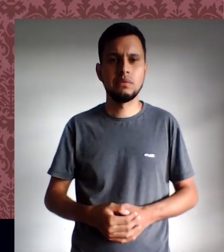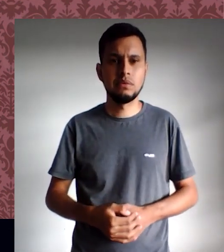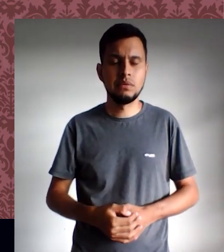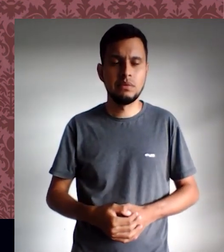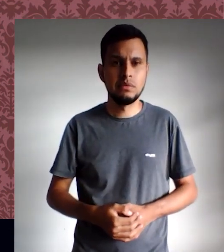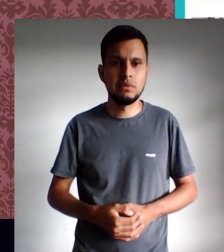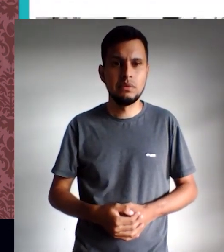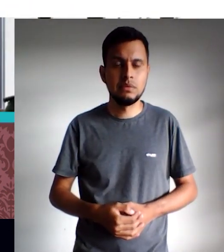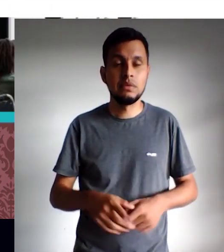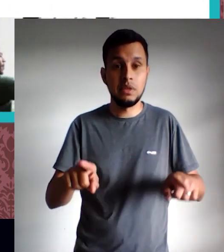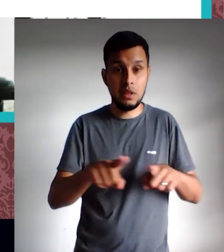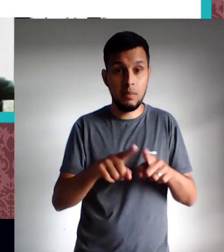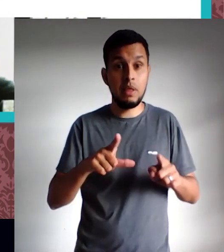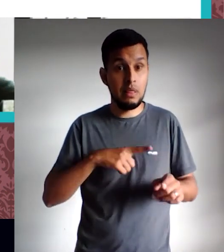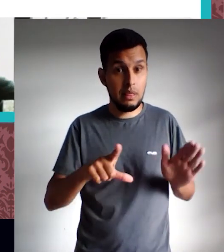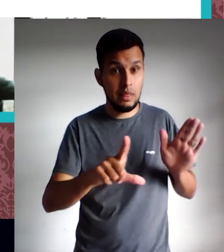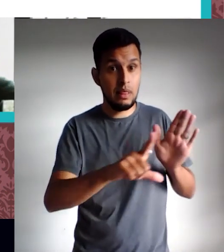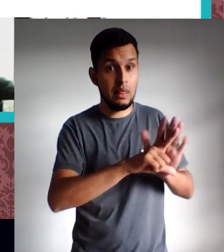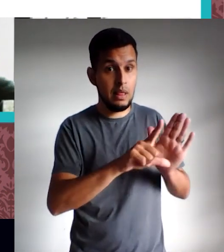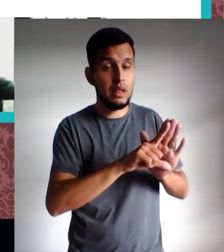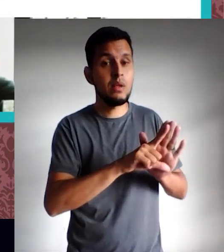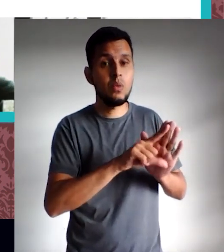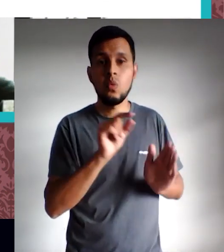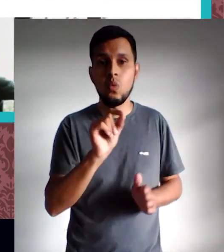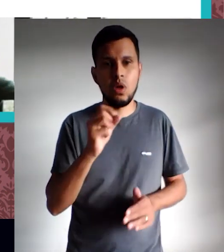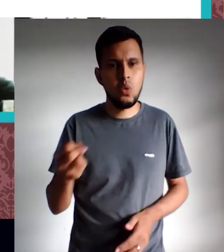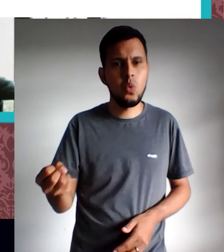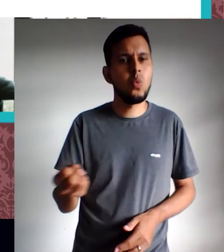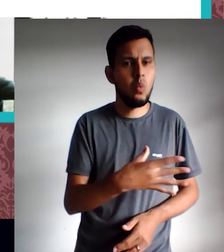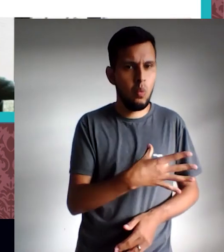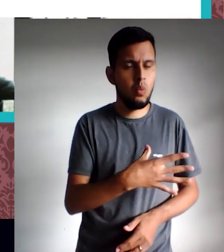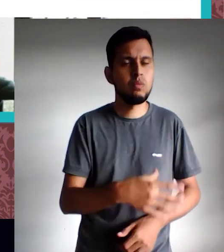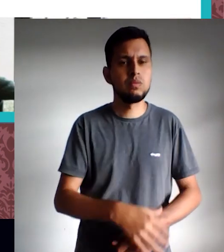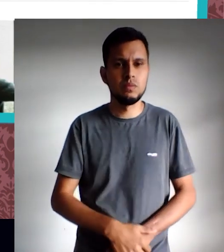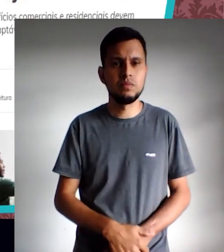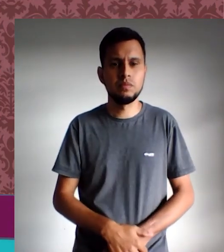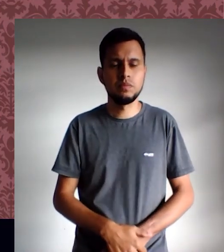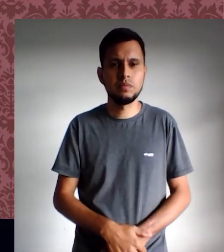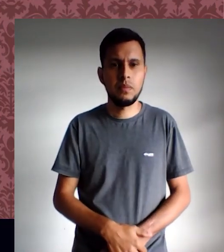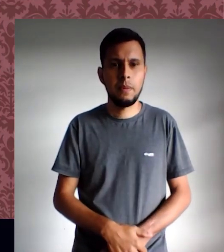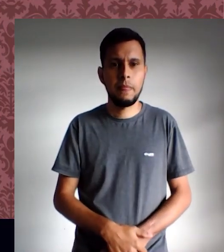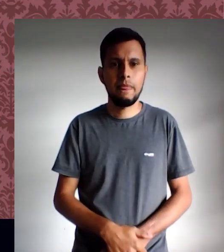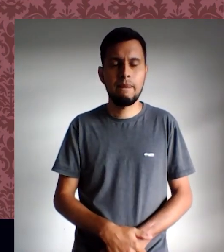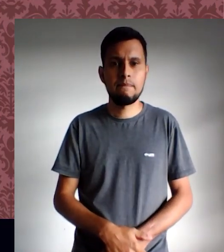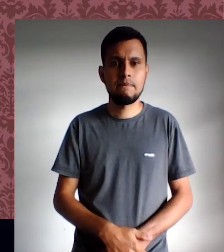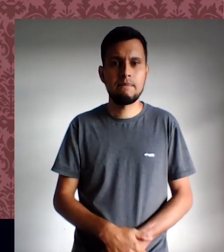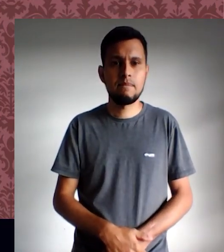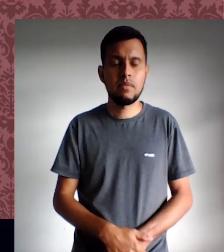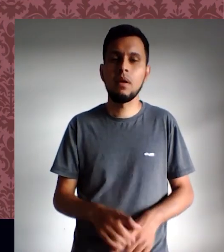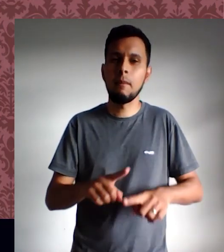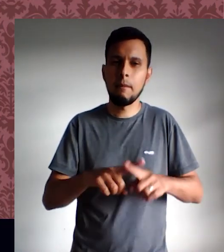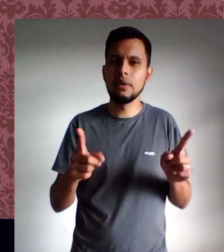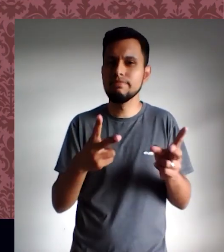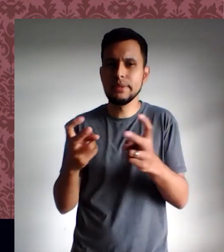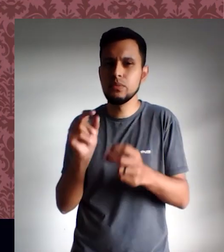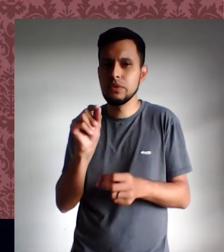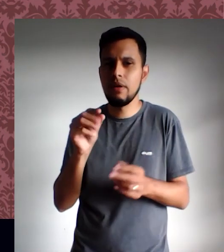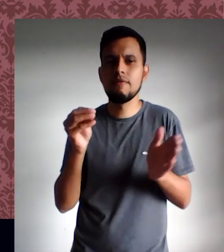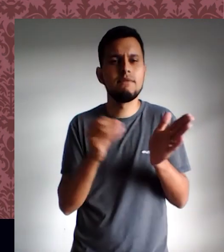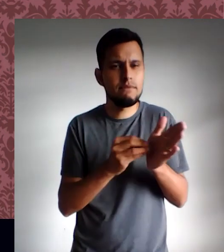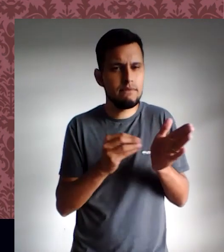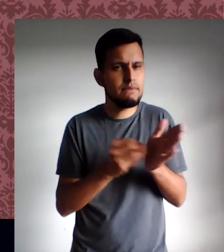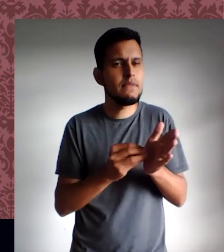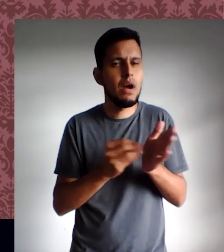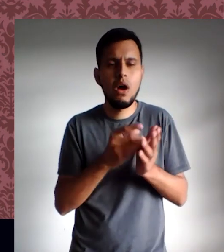A gente tem leis, né, leis mais novas, mas a gente falta muito. Então, assim,